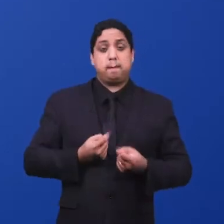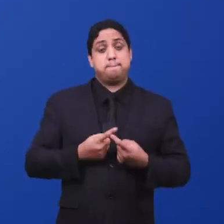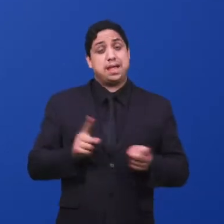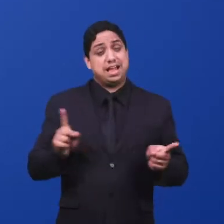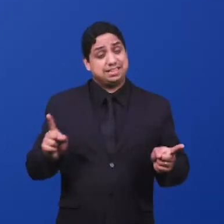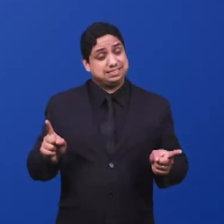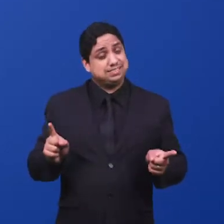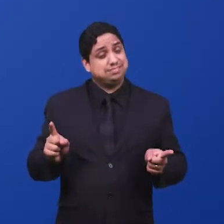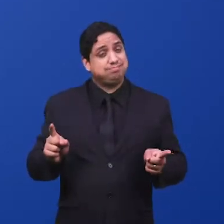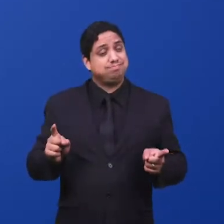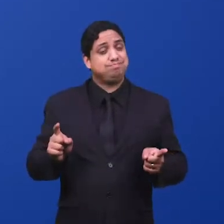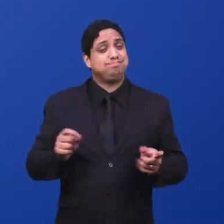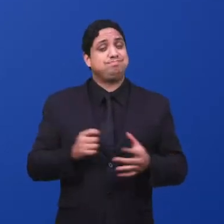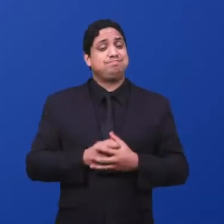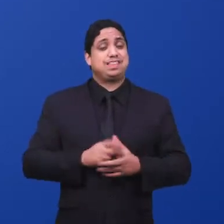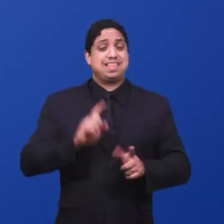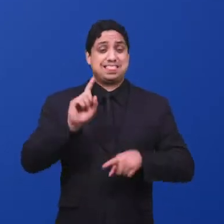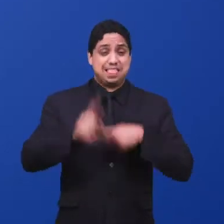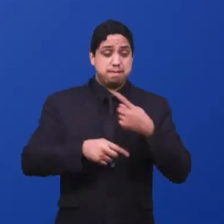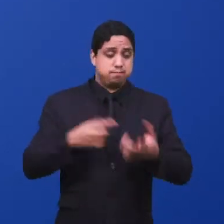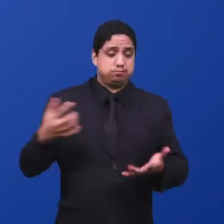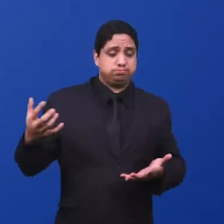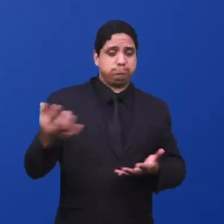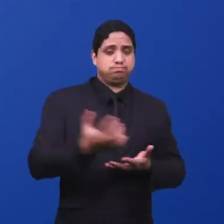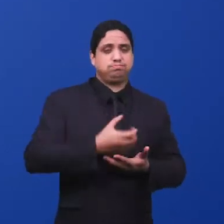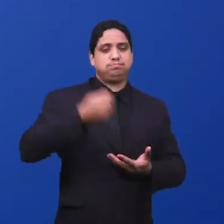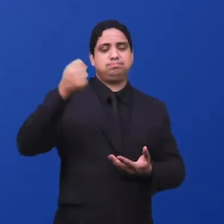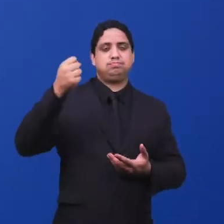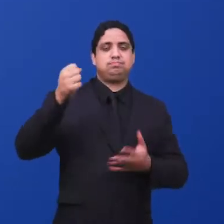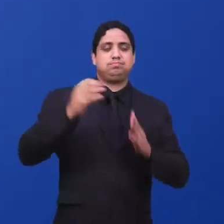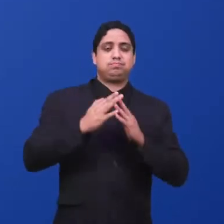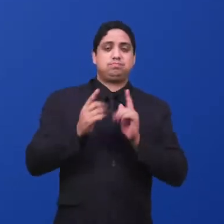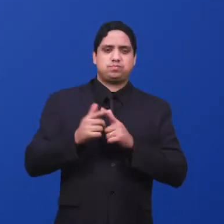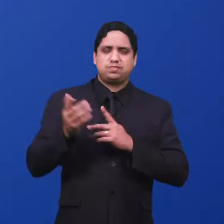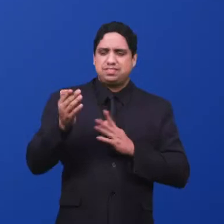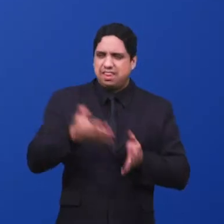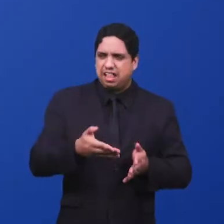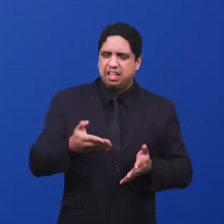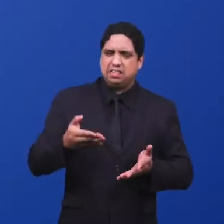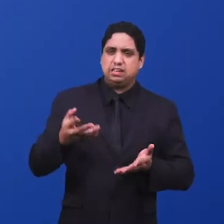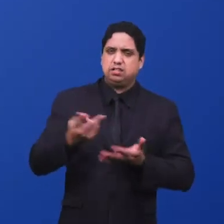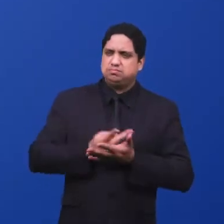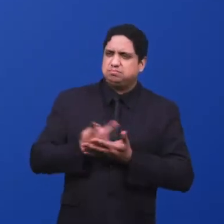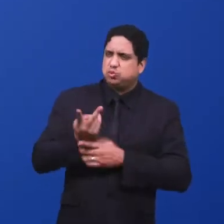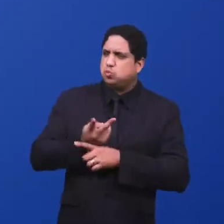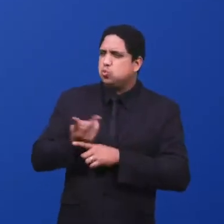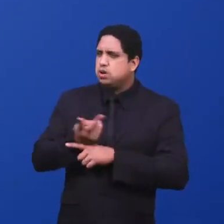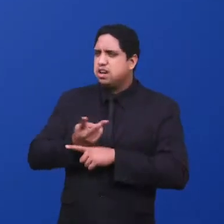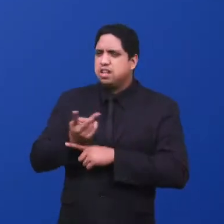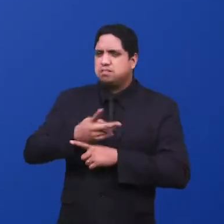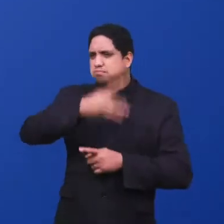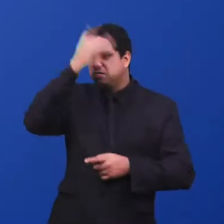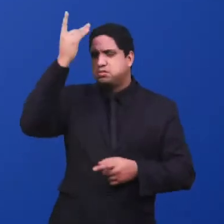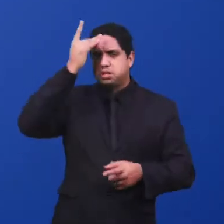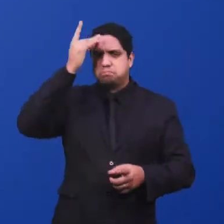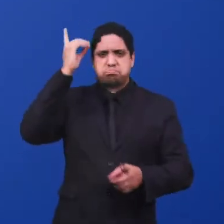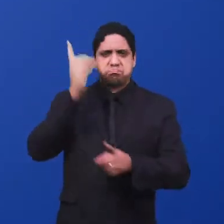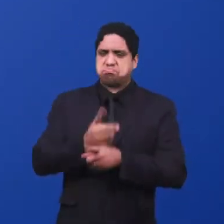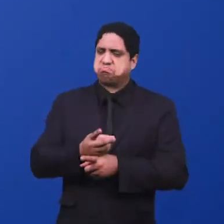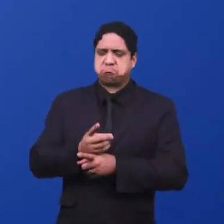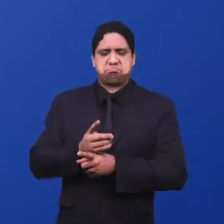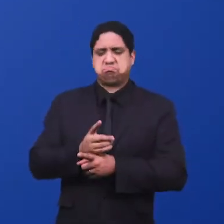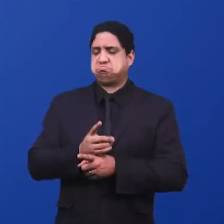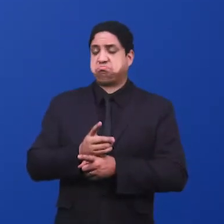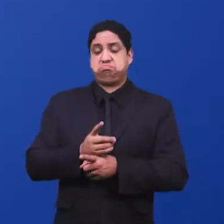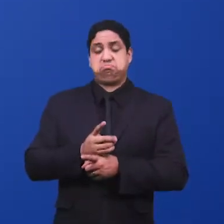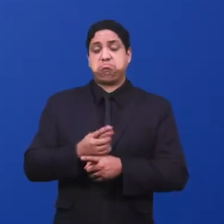Contudo, após o arrebatamento, a igreja infiel procurará por esta operação, mas ela não